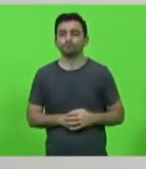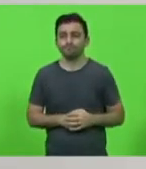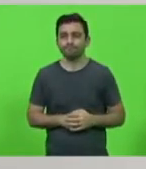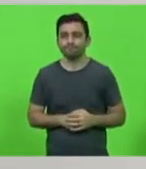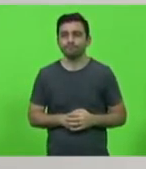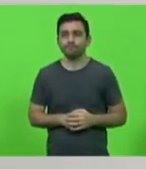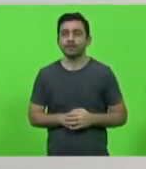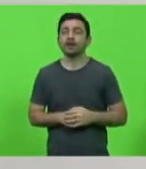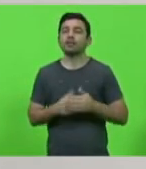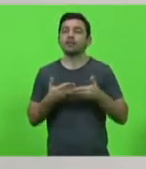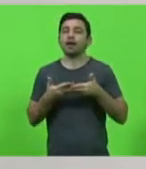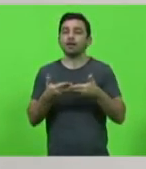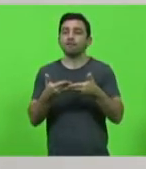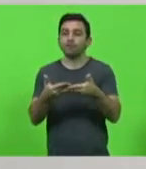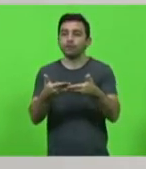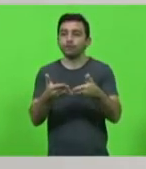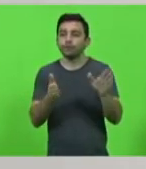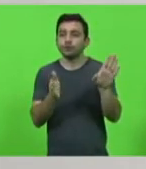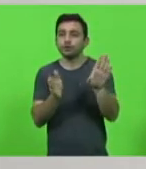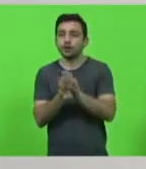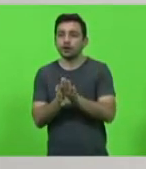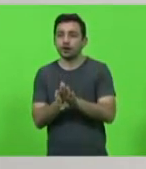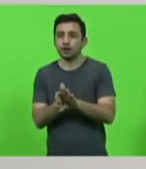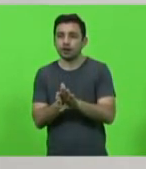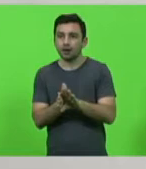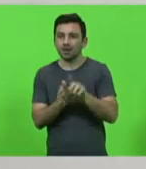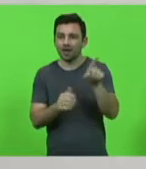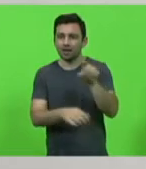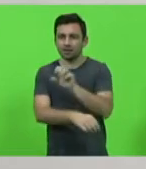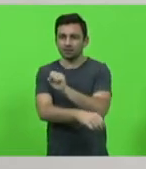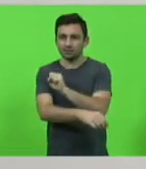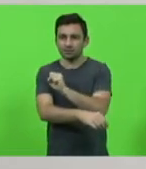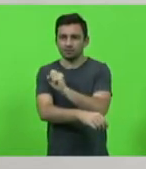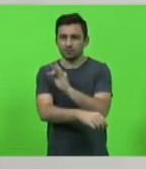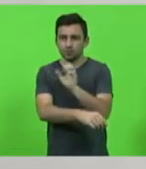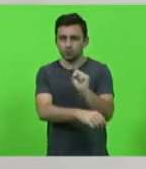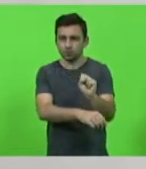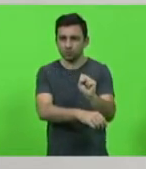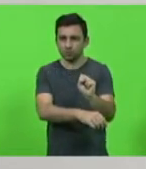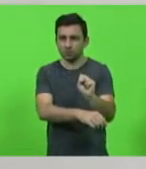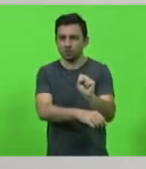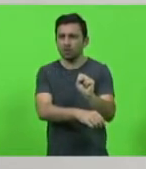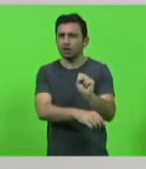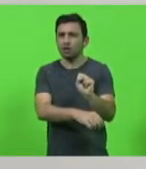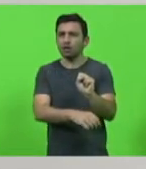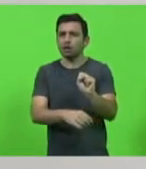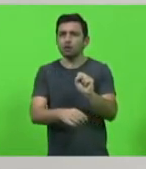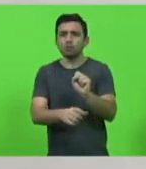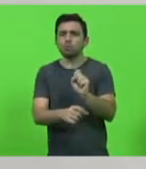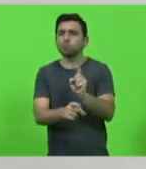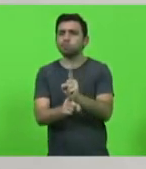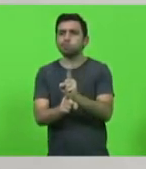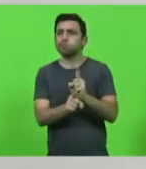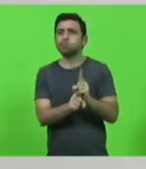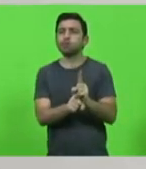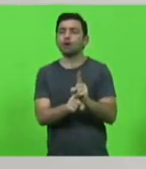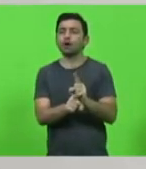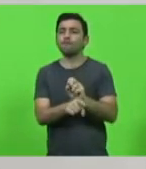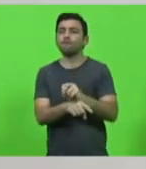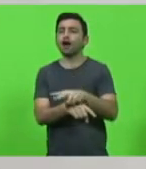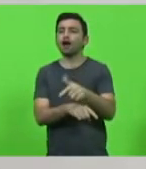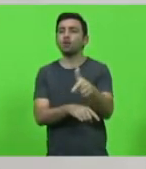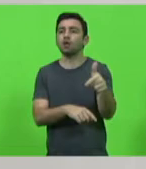Os navios estão chegando, deputado Jessé, no porto de São Francisco do Sul e não estão encontrando vaga